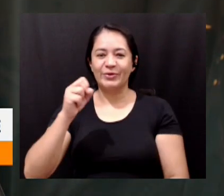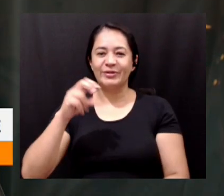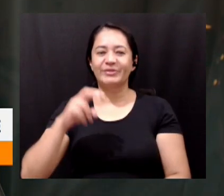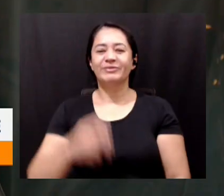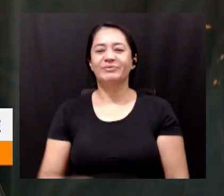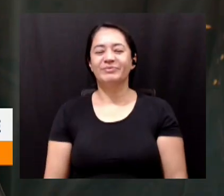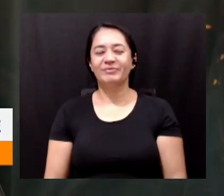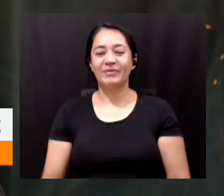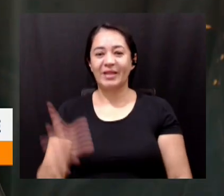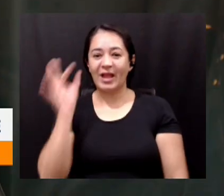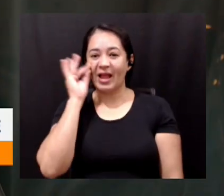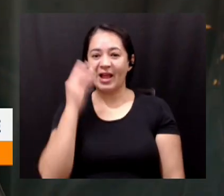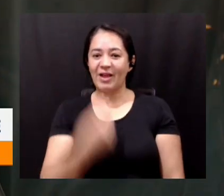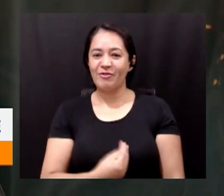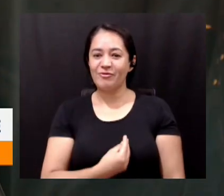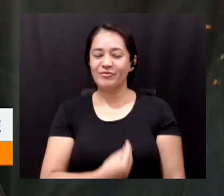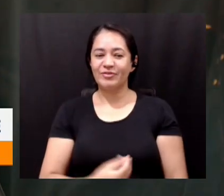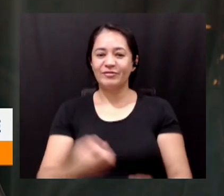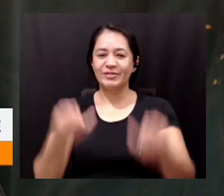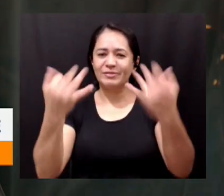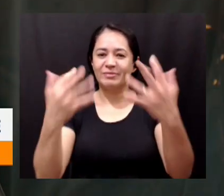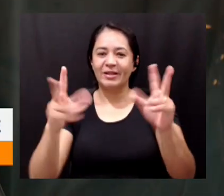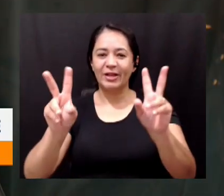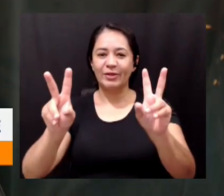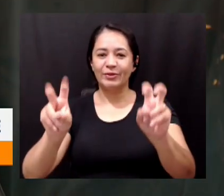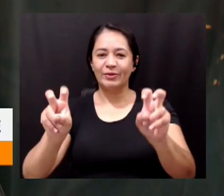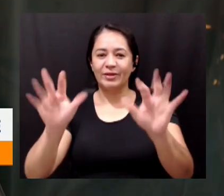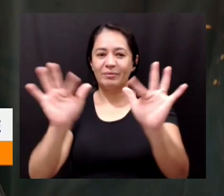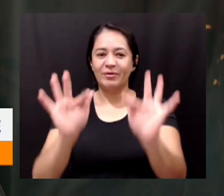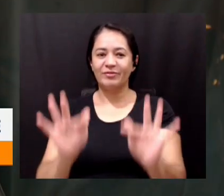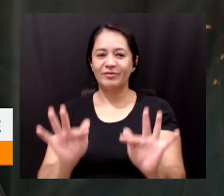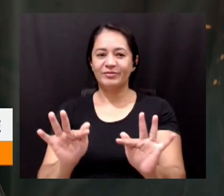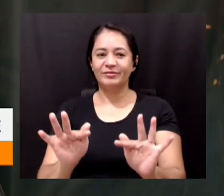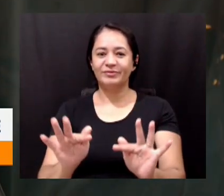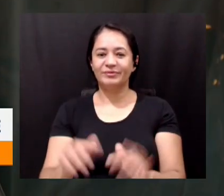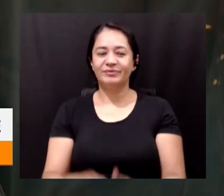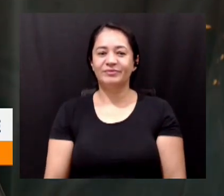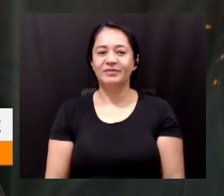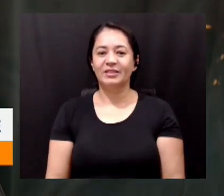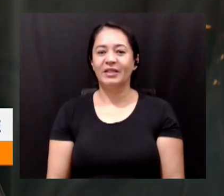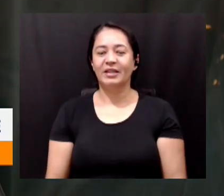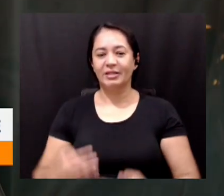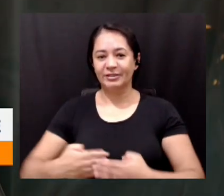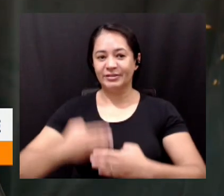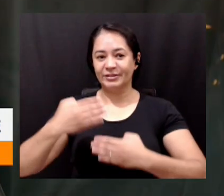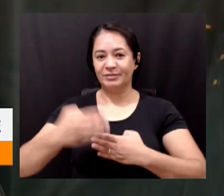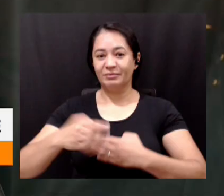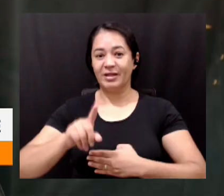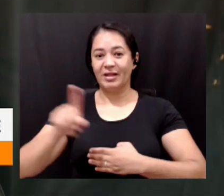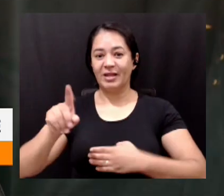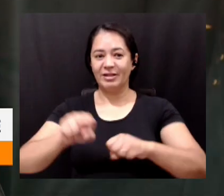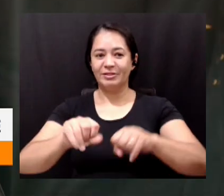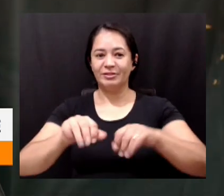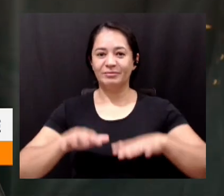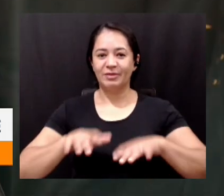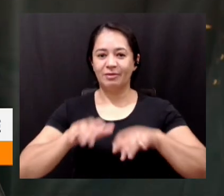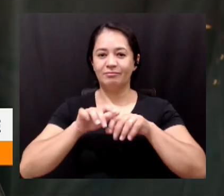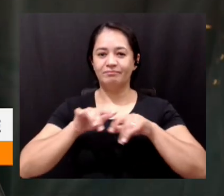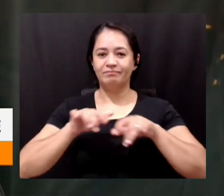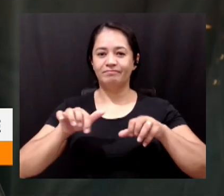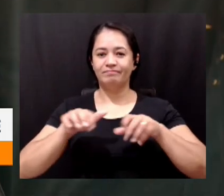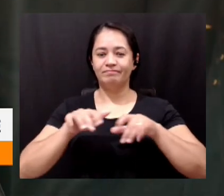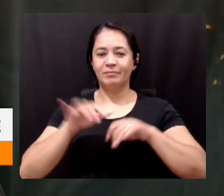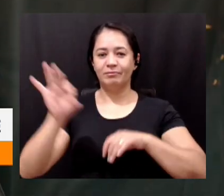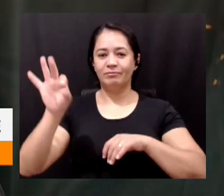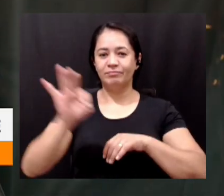para falar da felicidade. E em instantes tem concerto de piano, lá no plenário José Maria Matozinho, é o concerto com